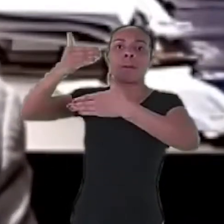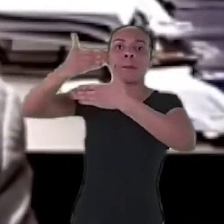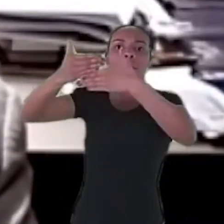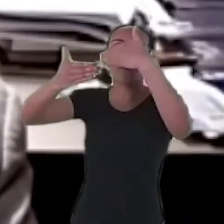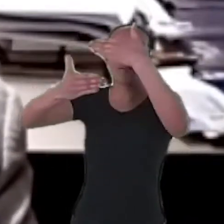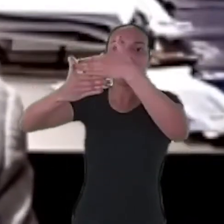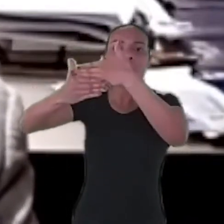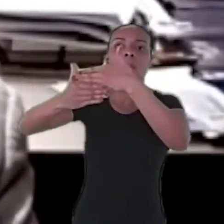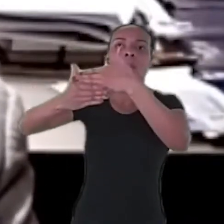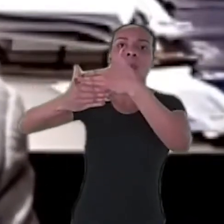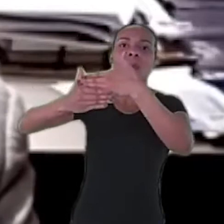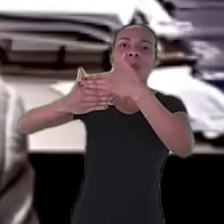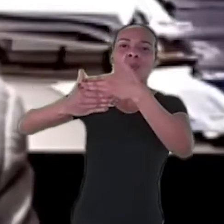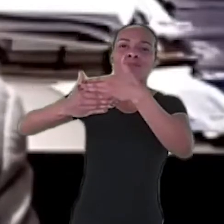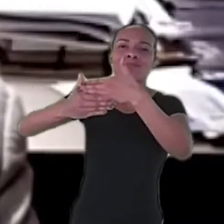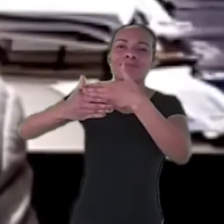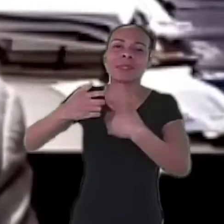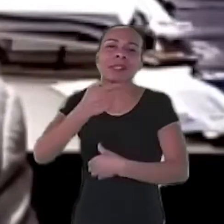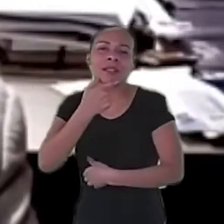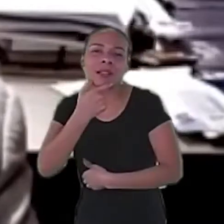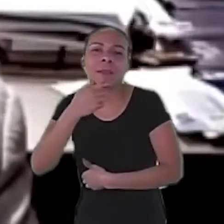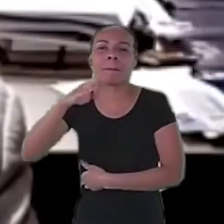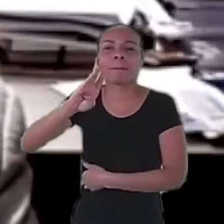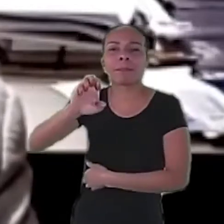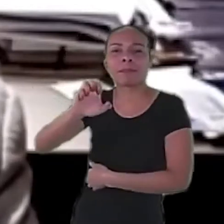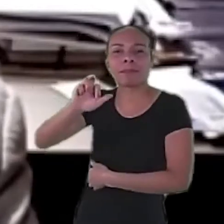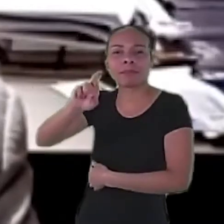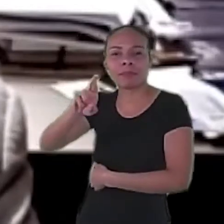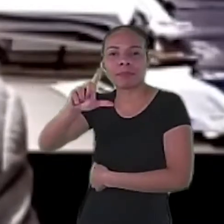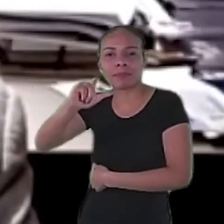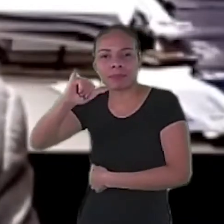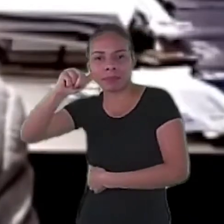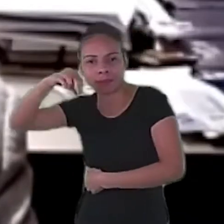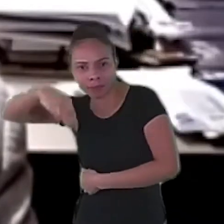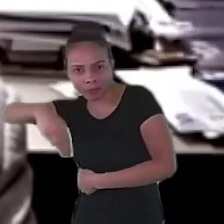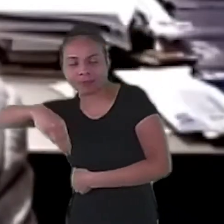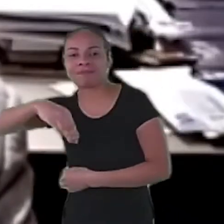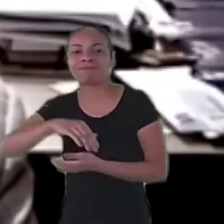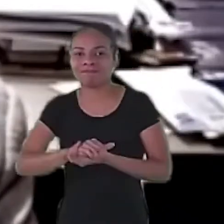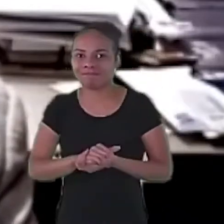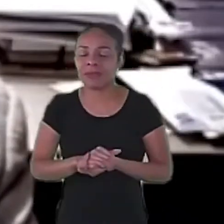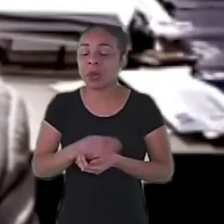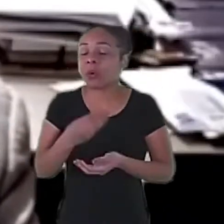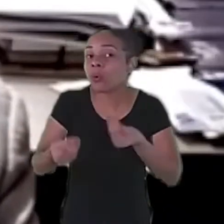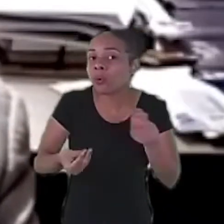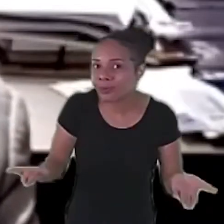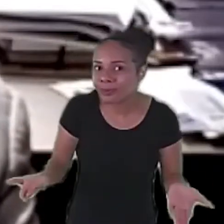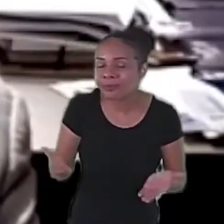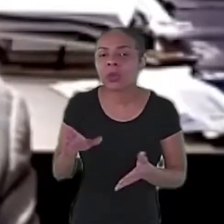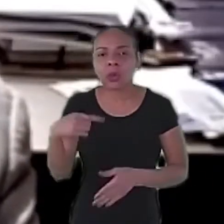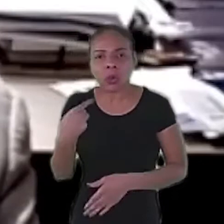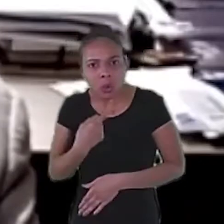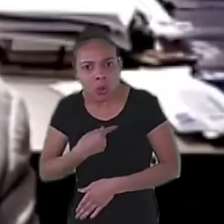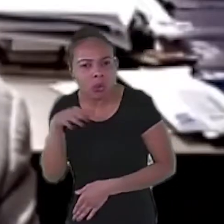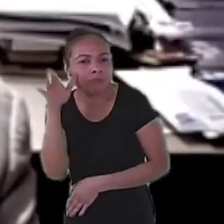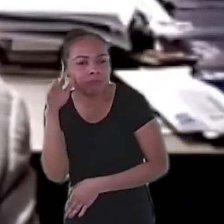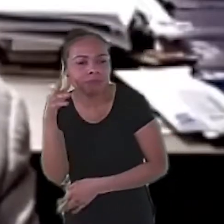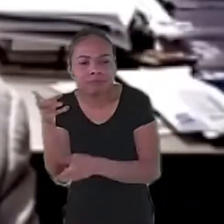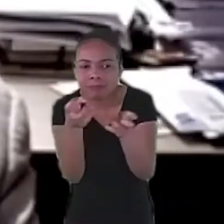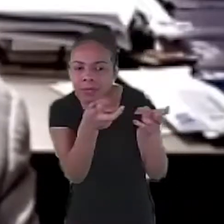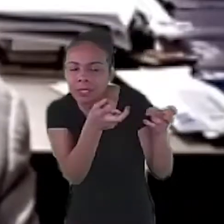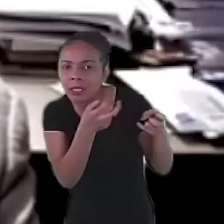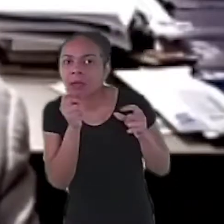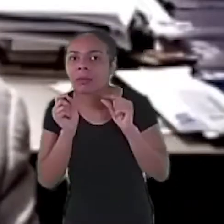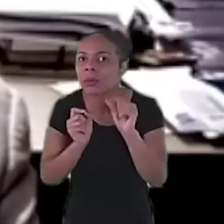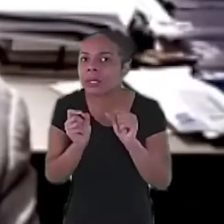mais pacífico, os Estados Unidos assumiram uma posição unipolar. O que nós assistimos embora seja uma